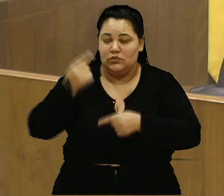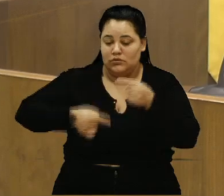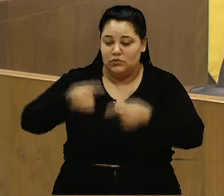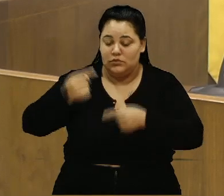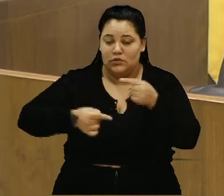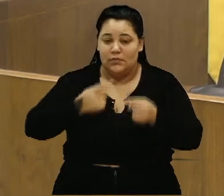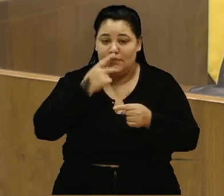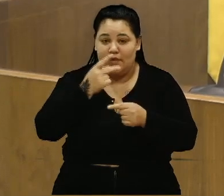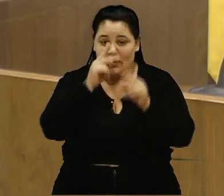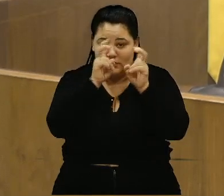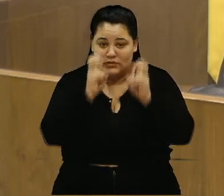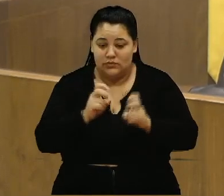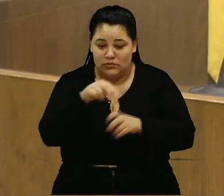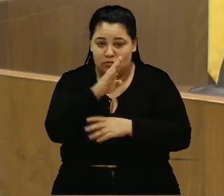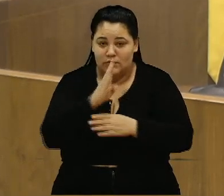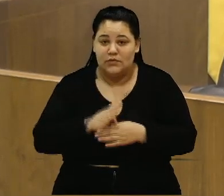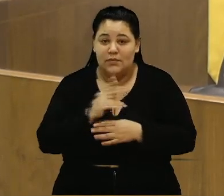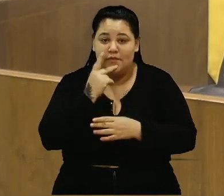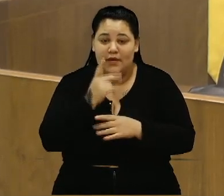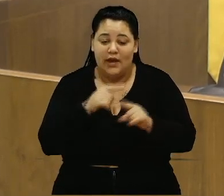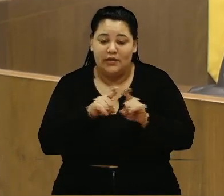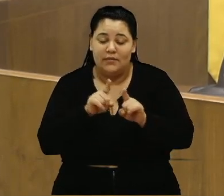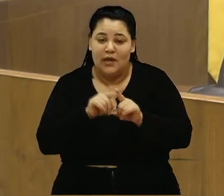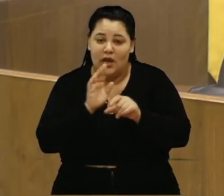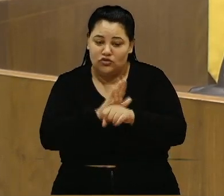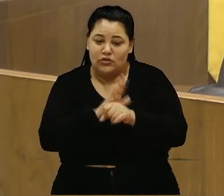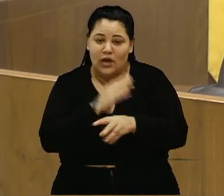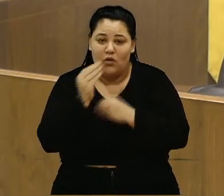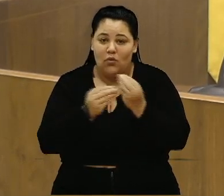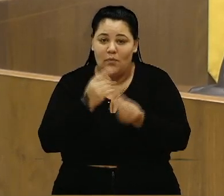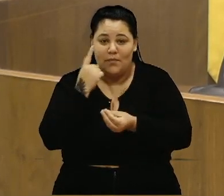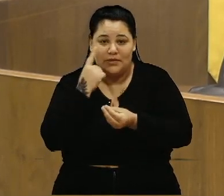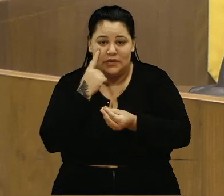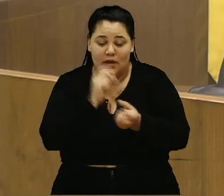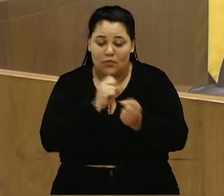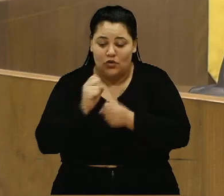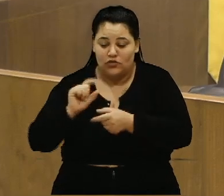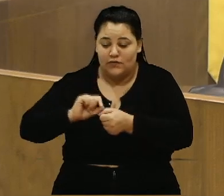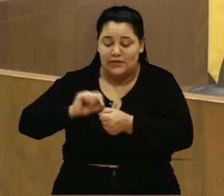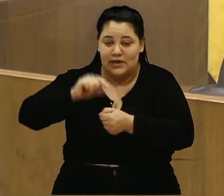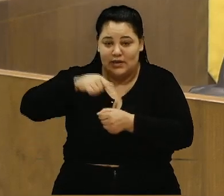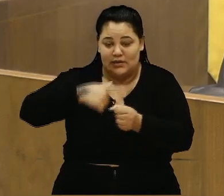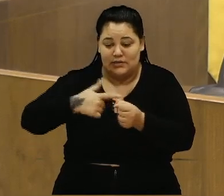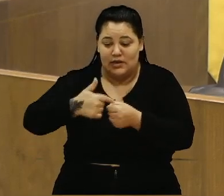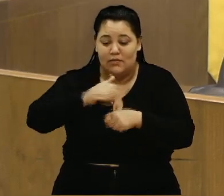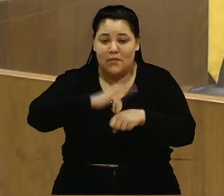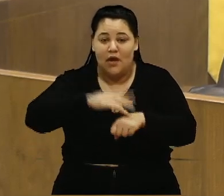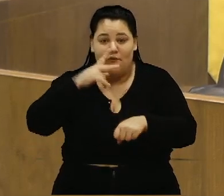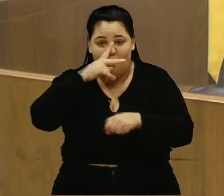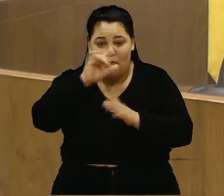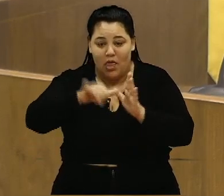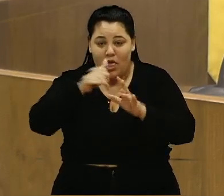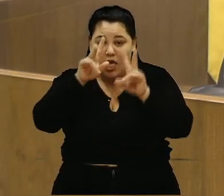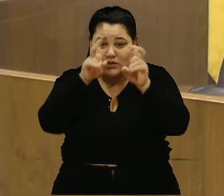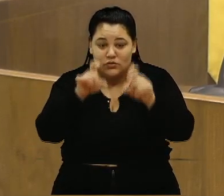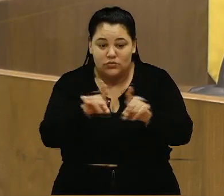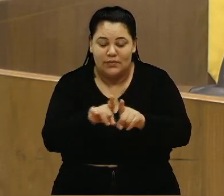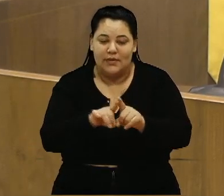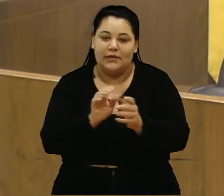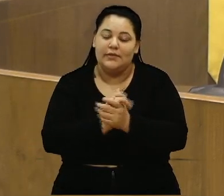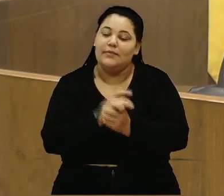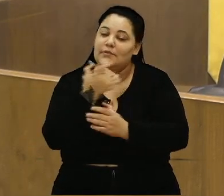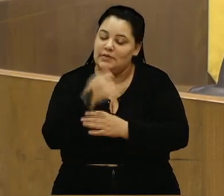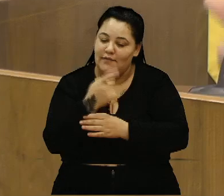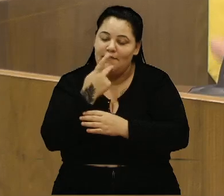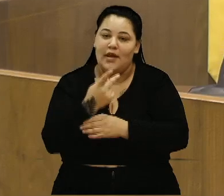sobre esse tema, para nos ajudar inclusive a pensar como que a gente pode fazer aqui na nossa cidade para fortalecer essa temática. Não poderia deixar de